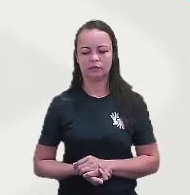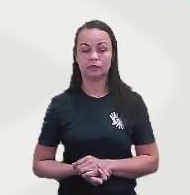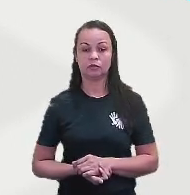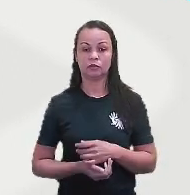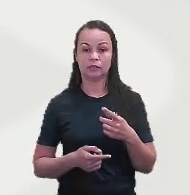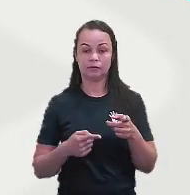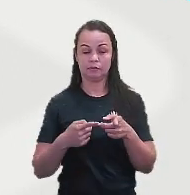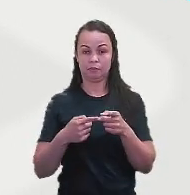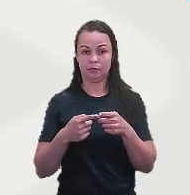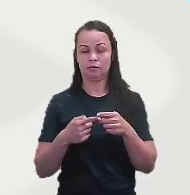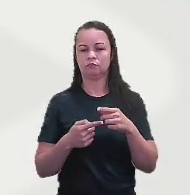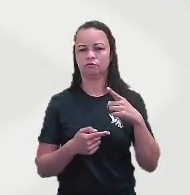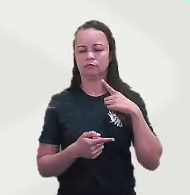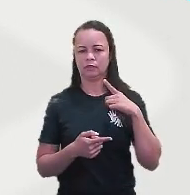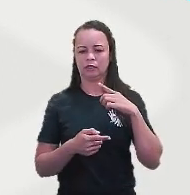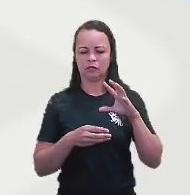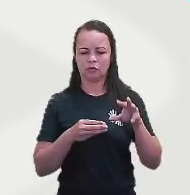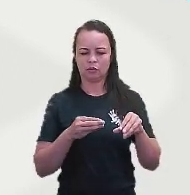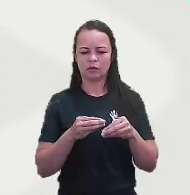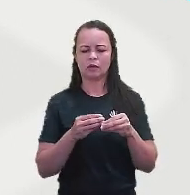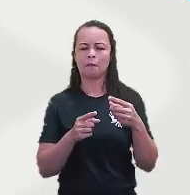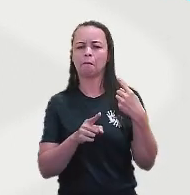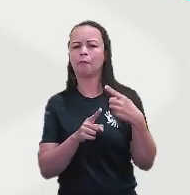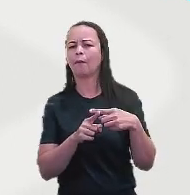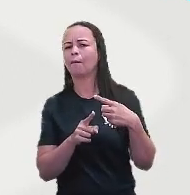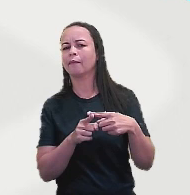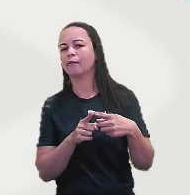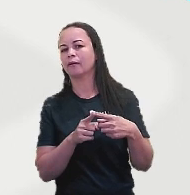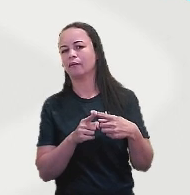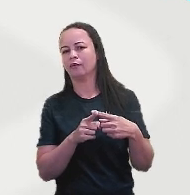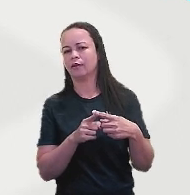nesse primeiro aí, a gente vai colocar esse porquê